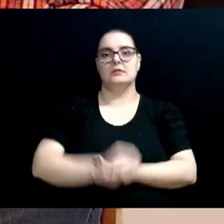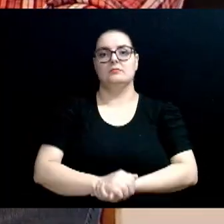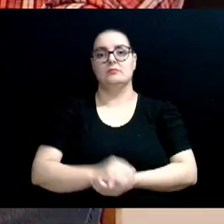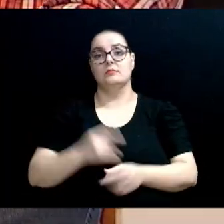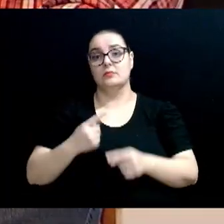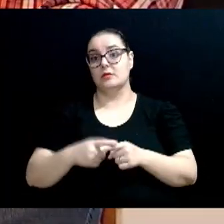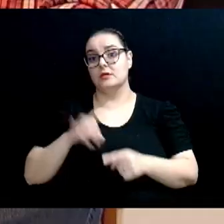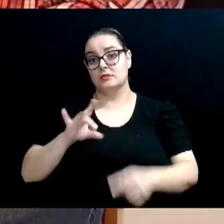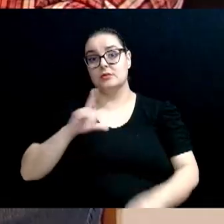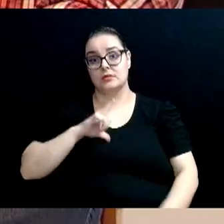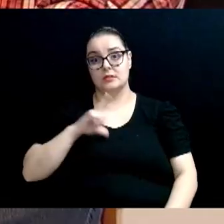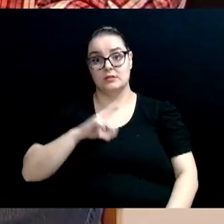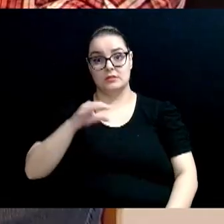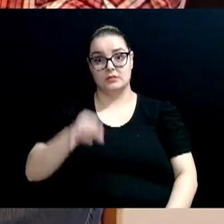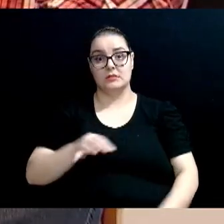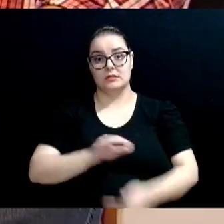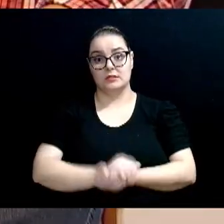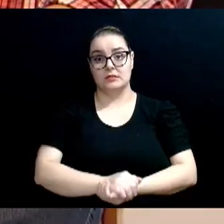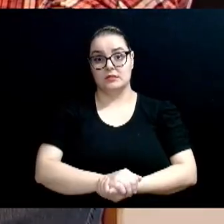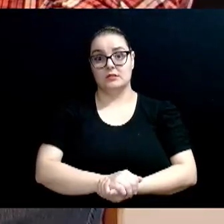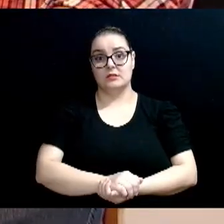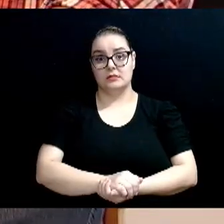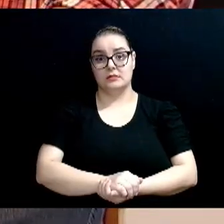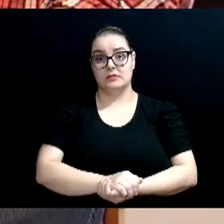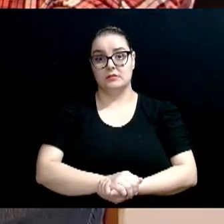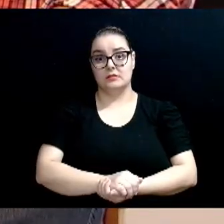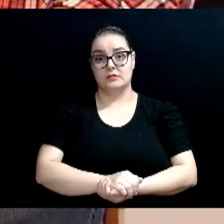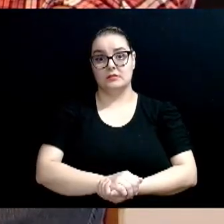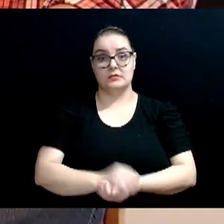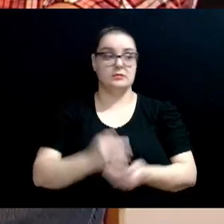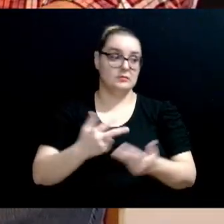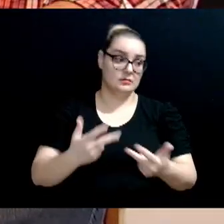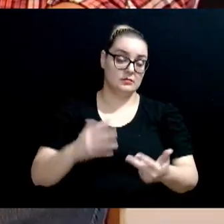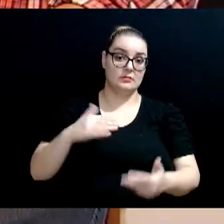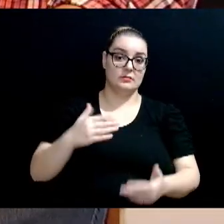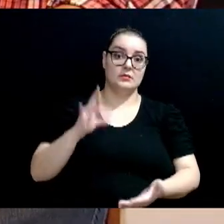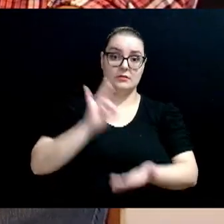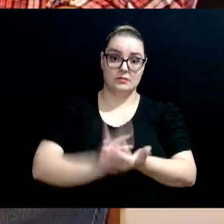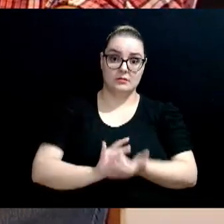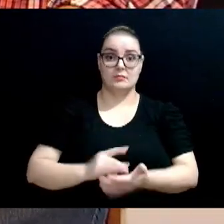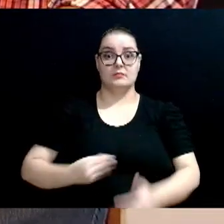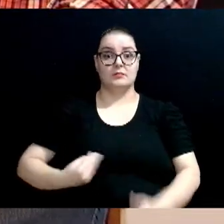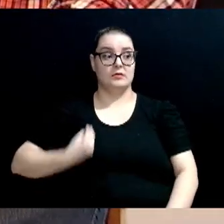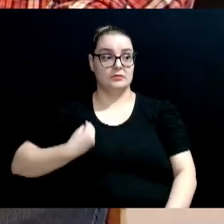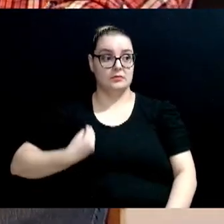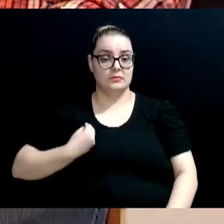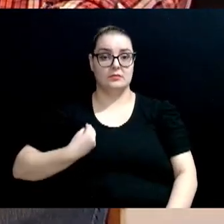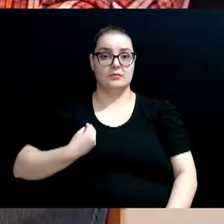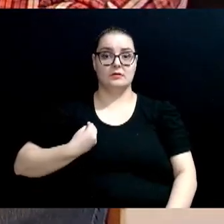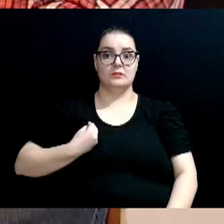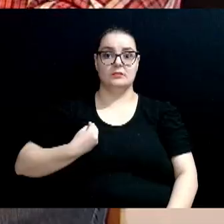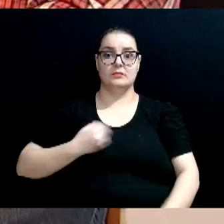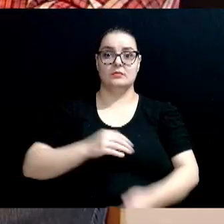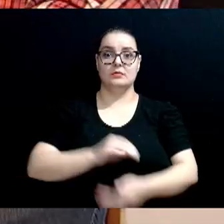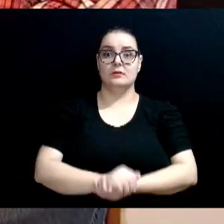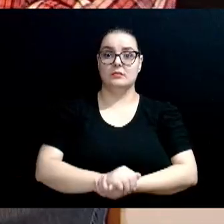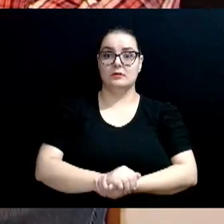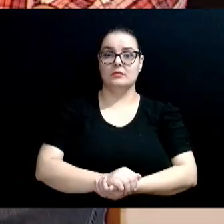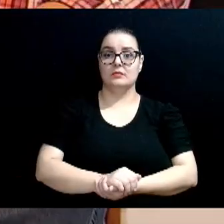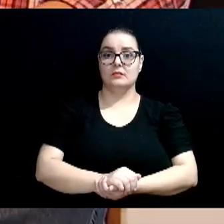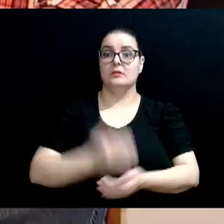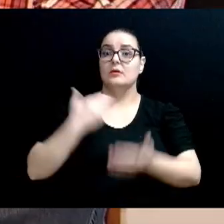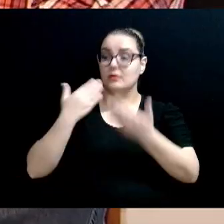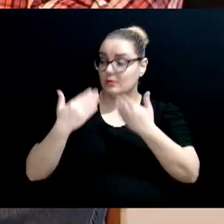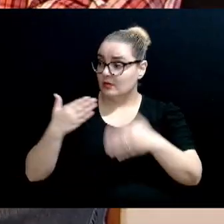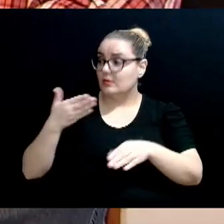ter certeza de algo quando a gente realmente está vivenciando aquilo. Conversar com quem já entrou